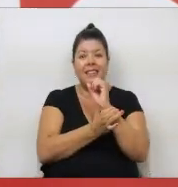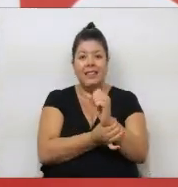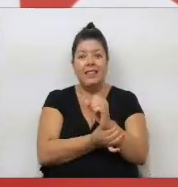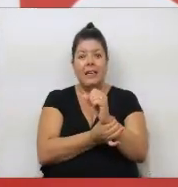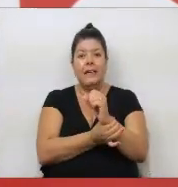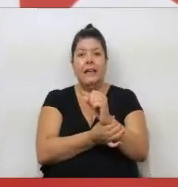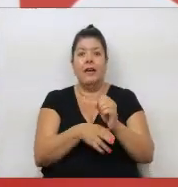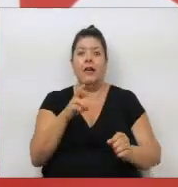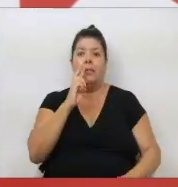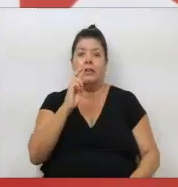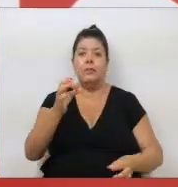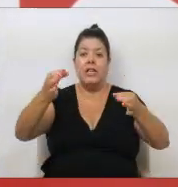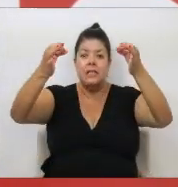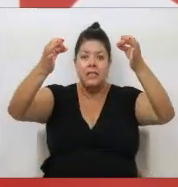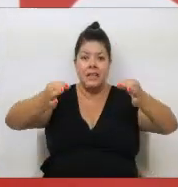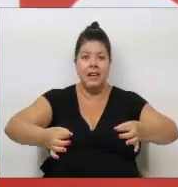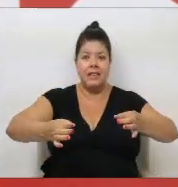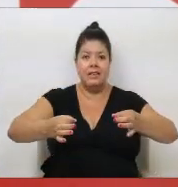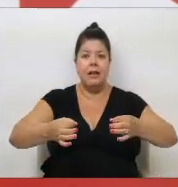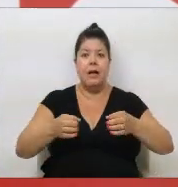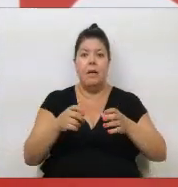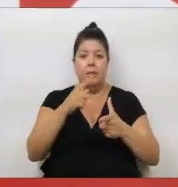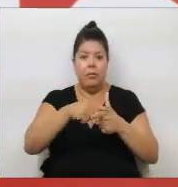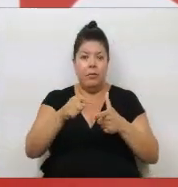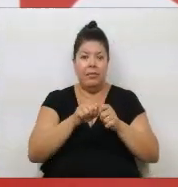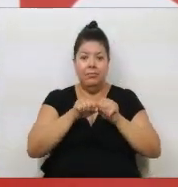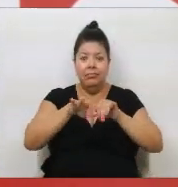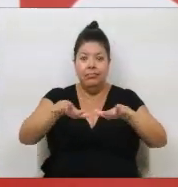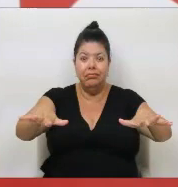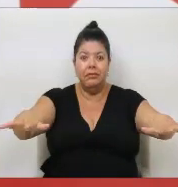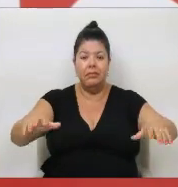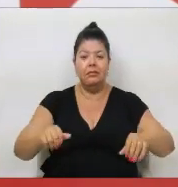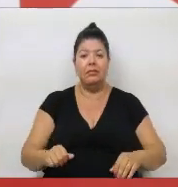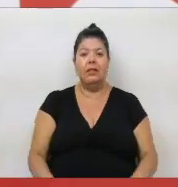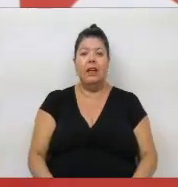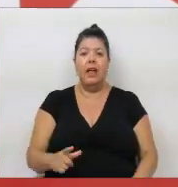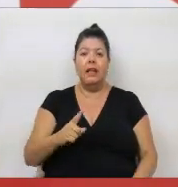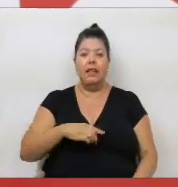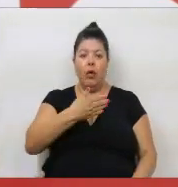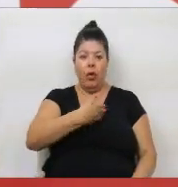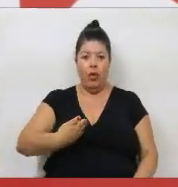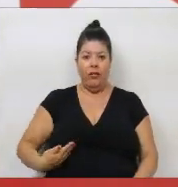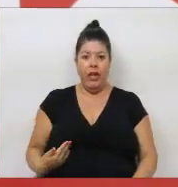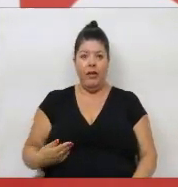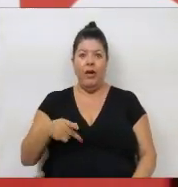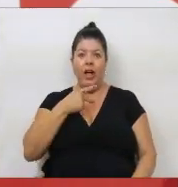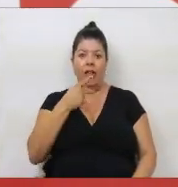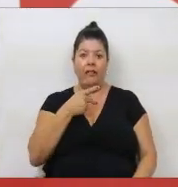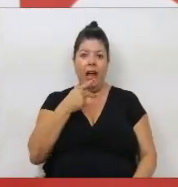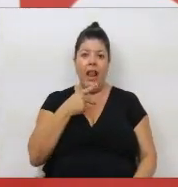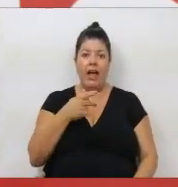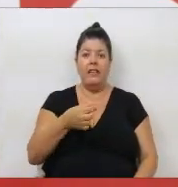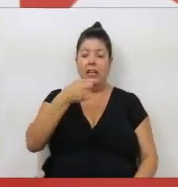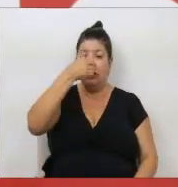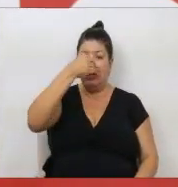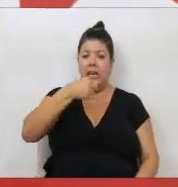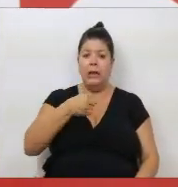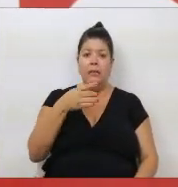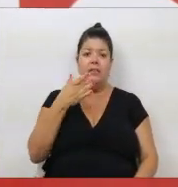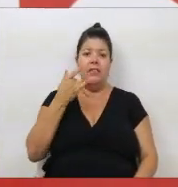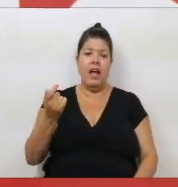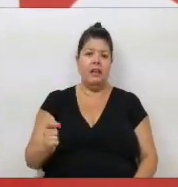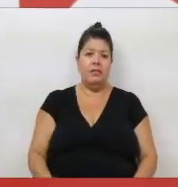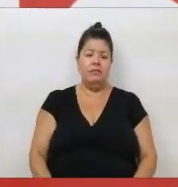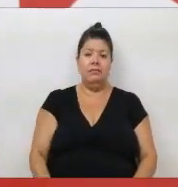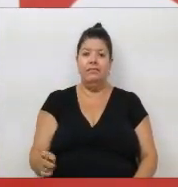a solução para esse problema da pandemia. Quer dizer, nós temos um governo que dizia que era só uma gripezinha, um governo que